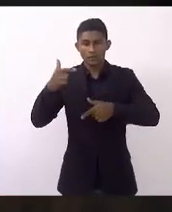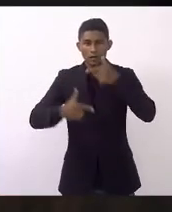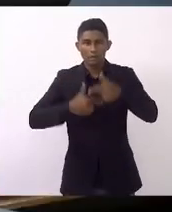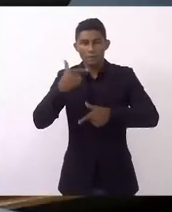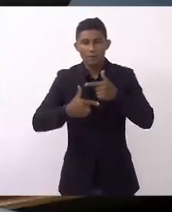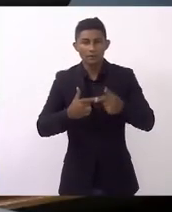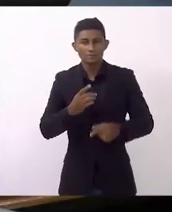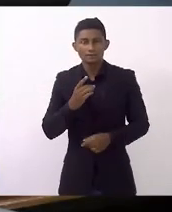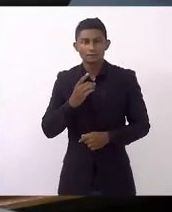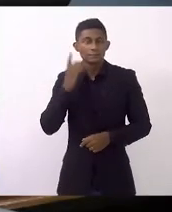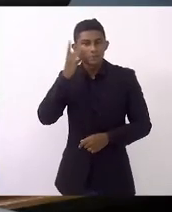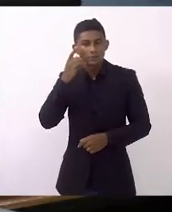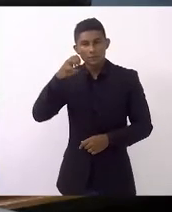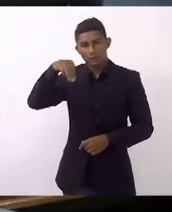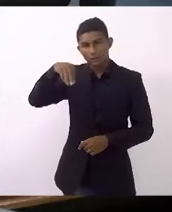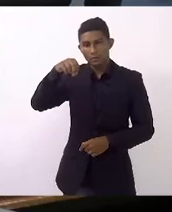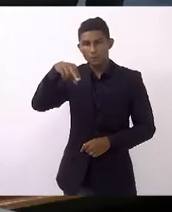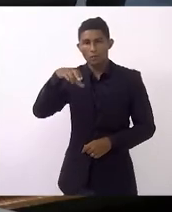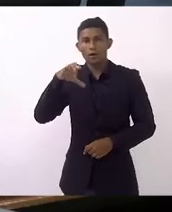Francisco.